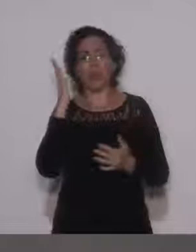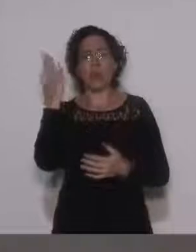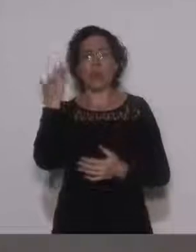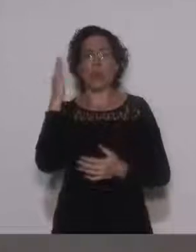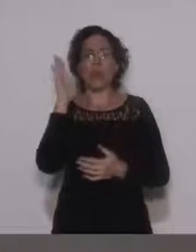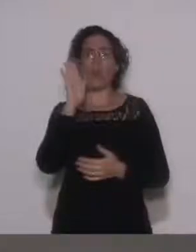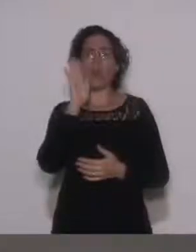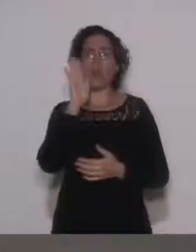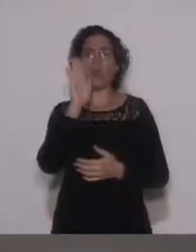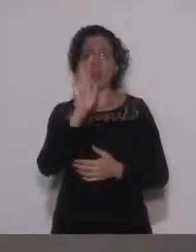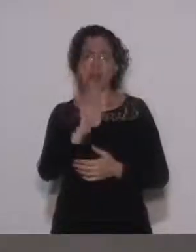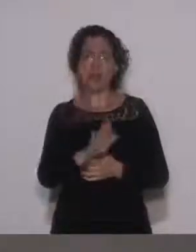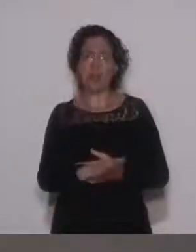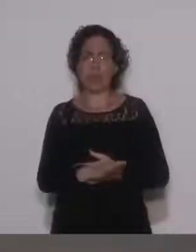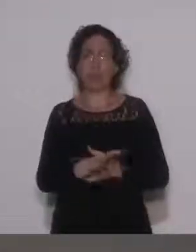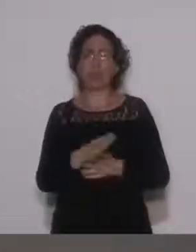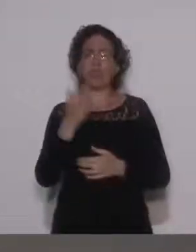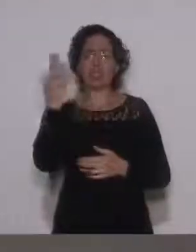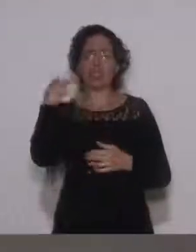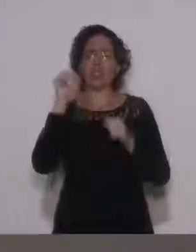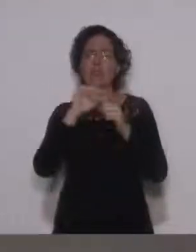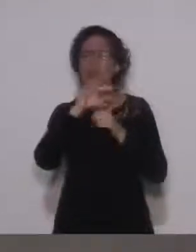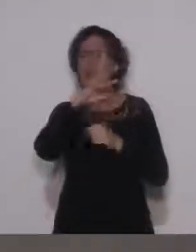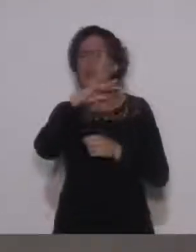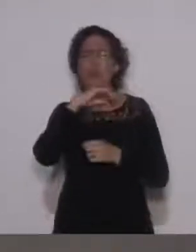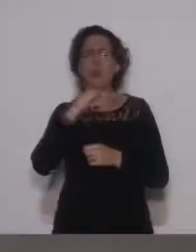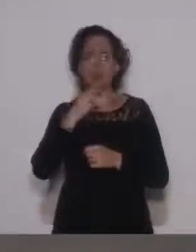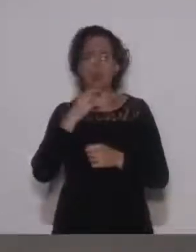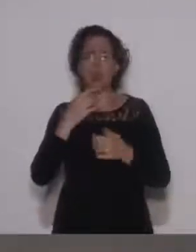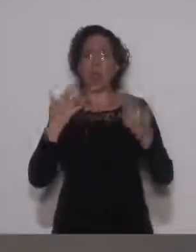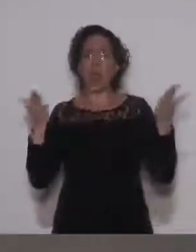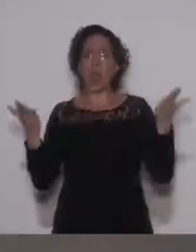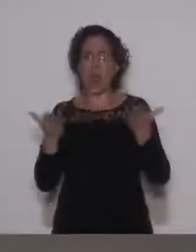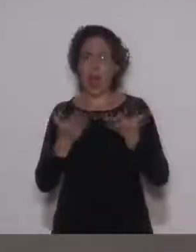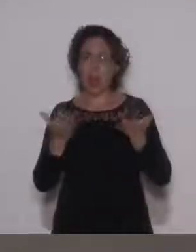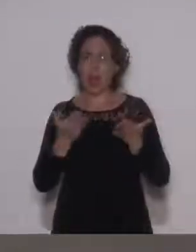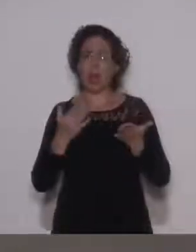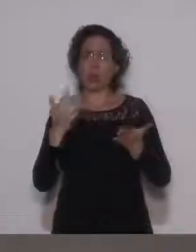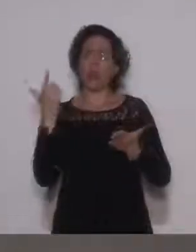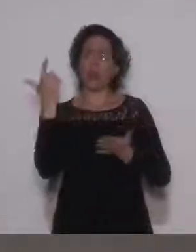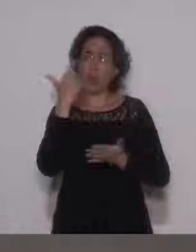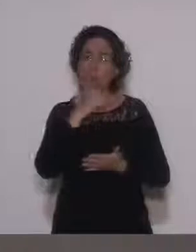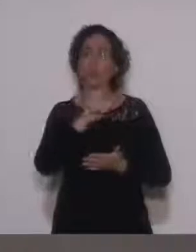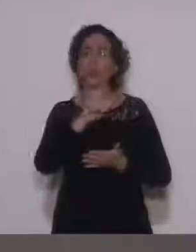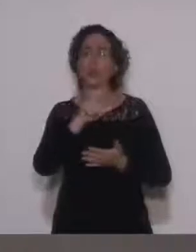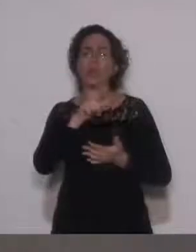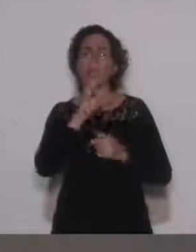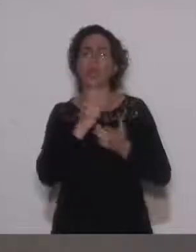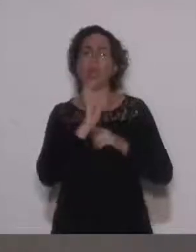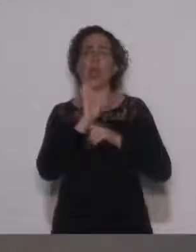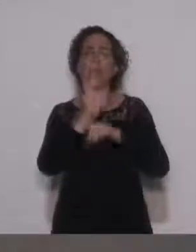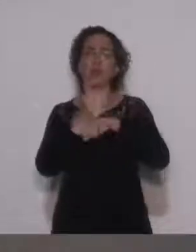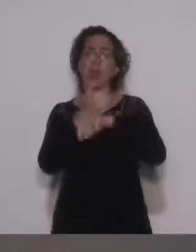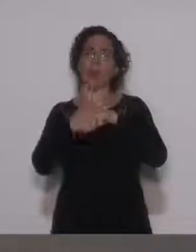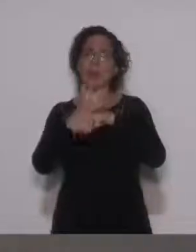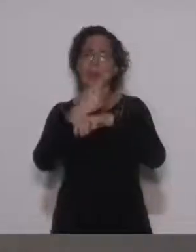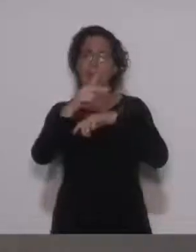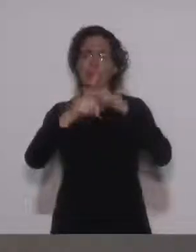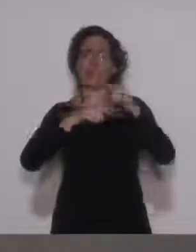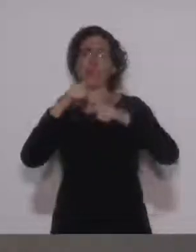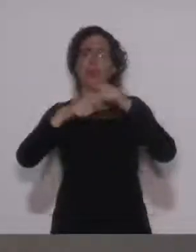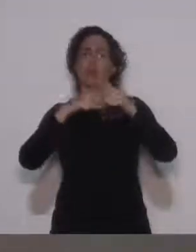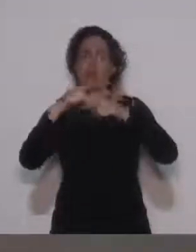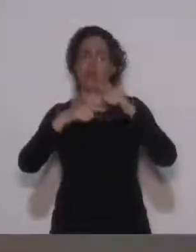daquele pronunciamento, a gente consiga trazer um benefício tão importante para a carreira de vocês, não é? Então, que essa festa da